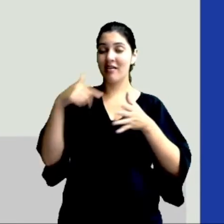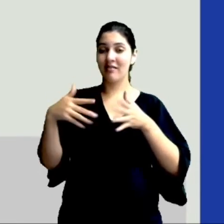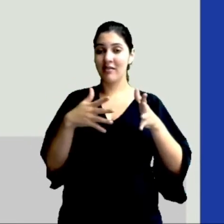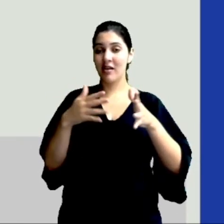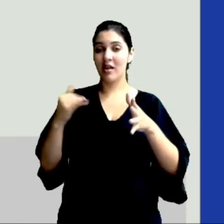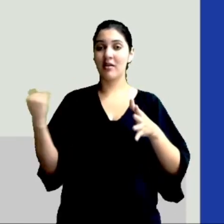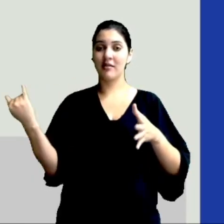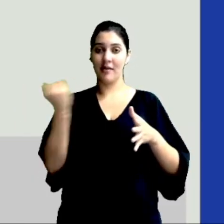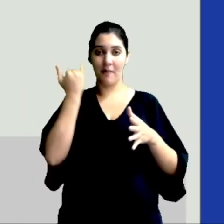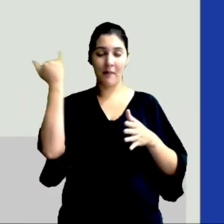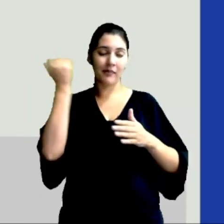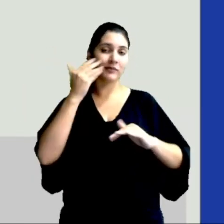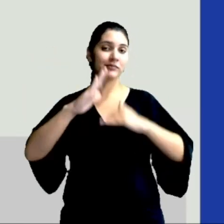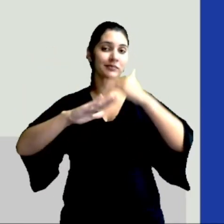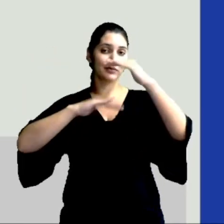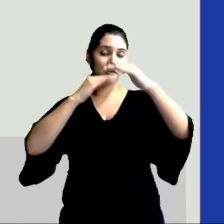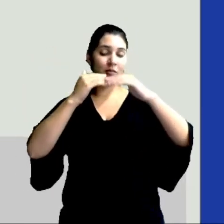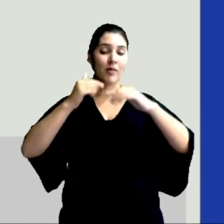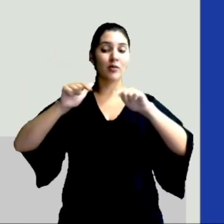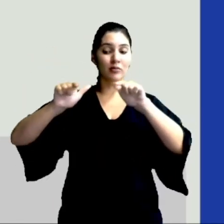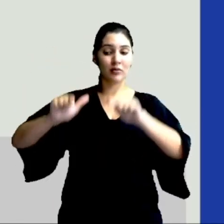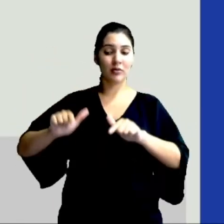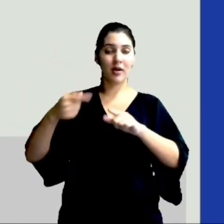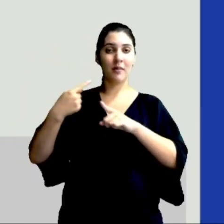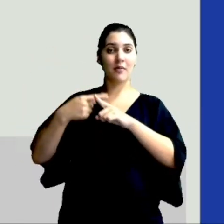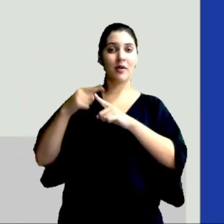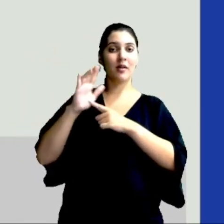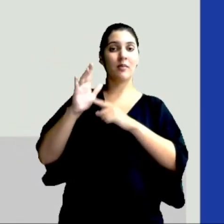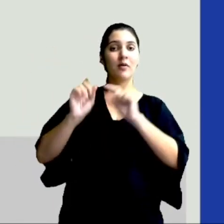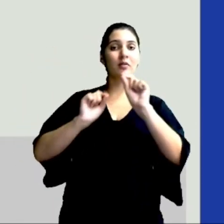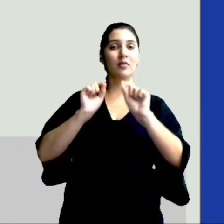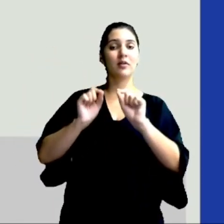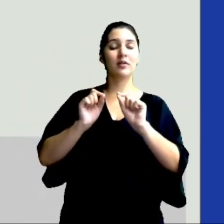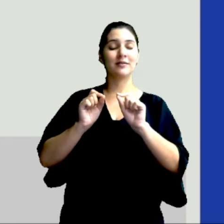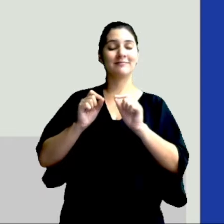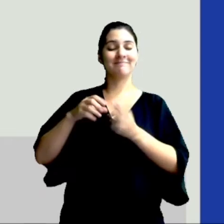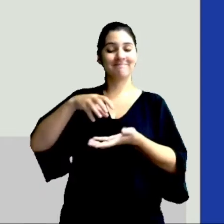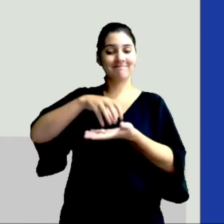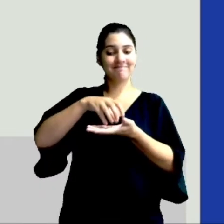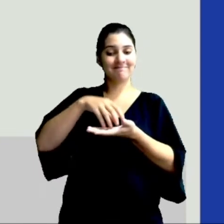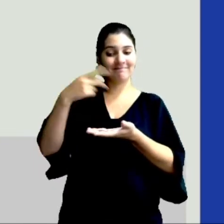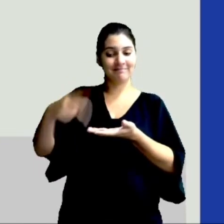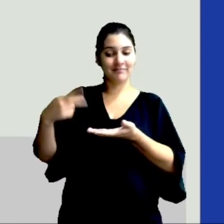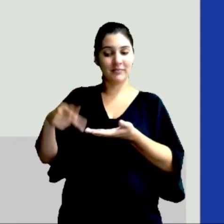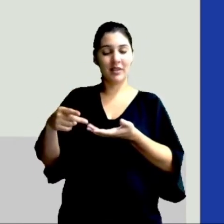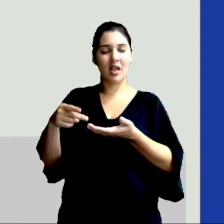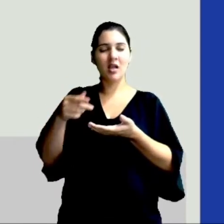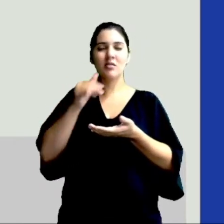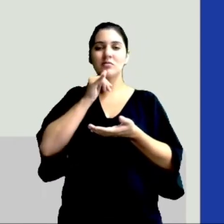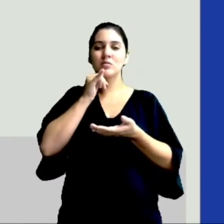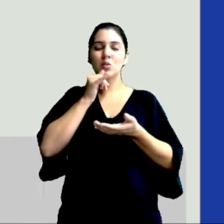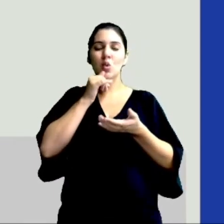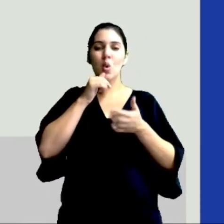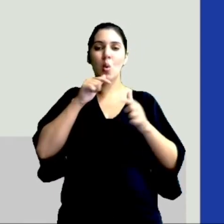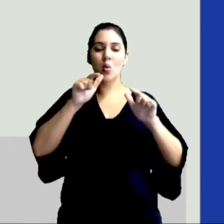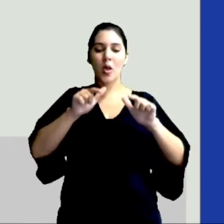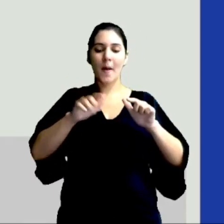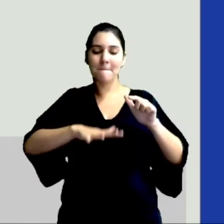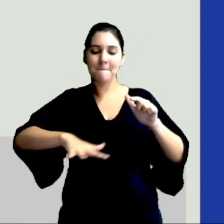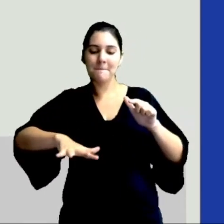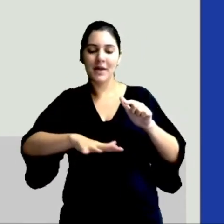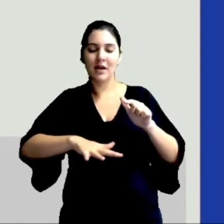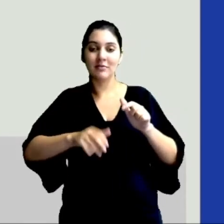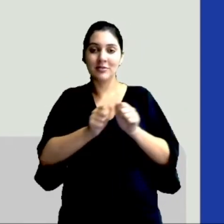do desenvolvimento da região, porque ele traz nessa região dessa planície, naquela área mais baixa, ele se espalha,